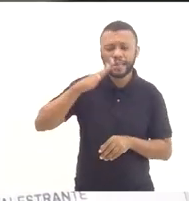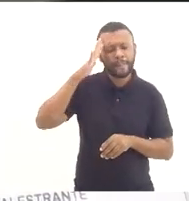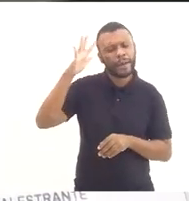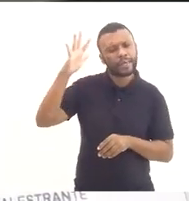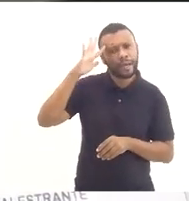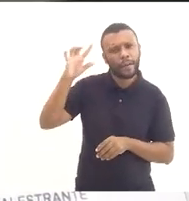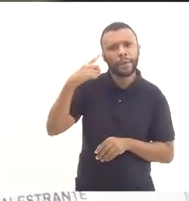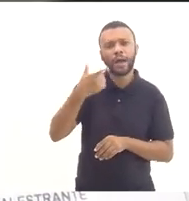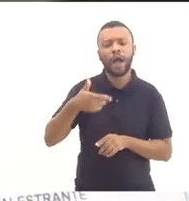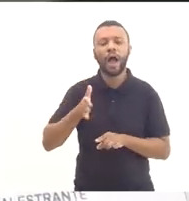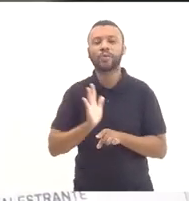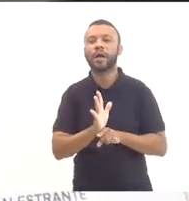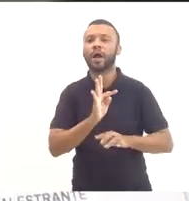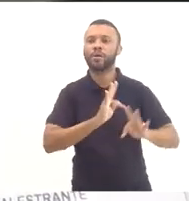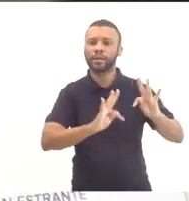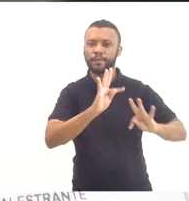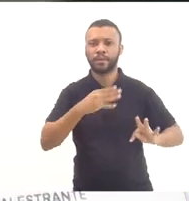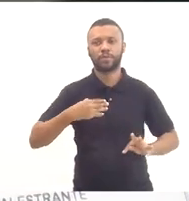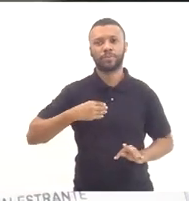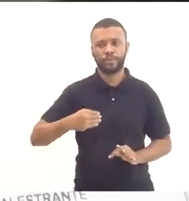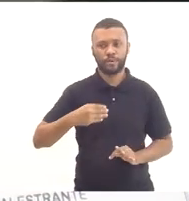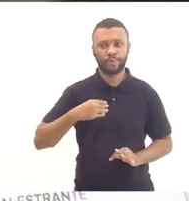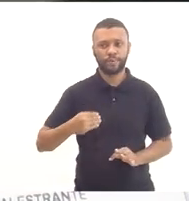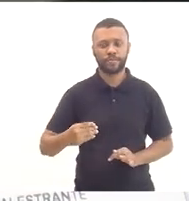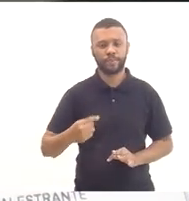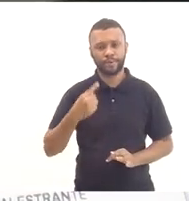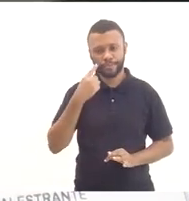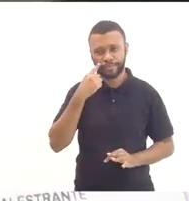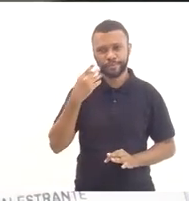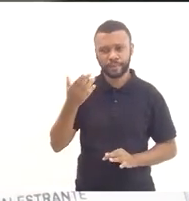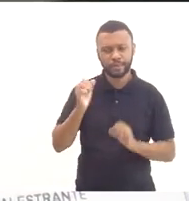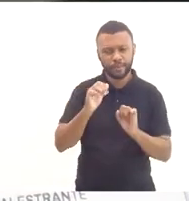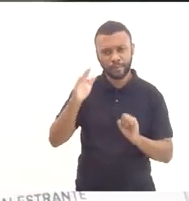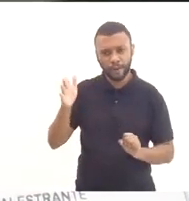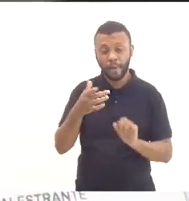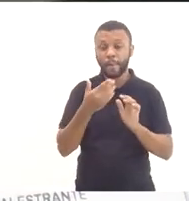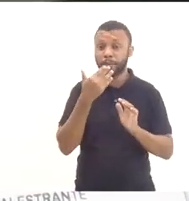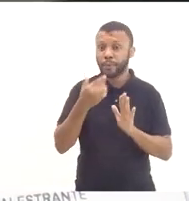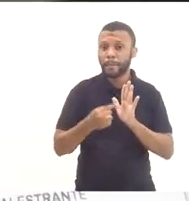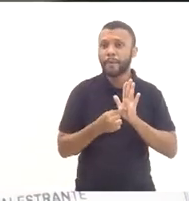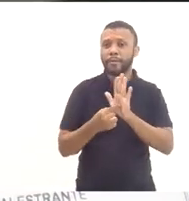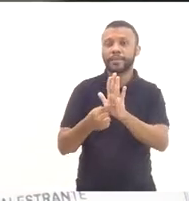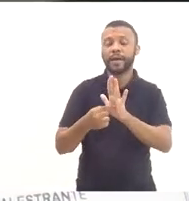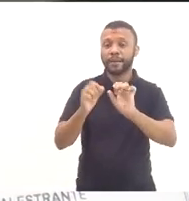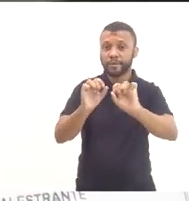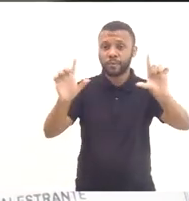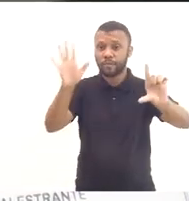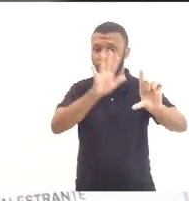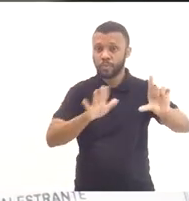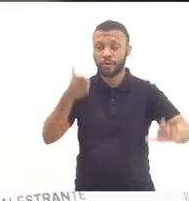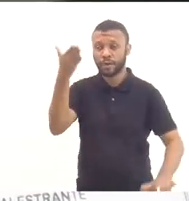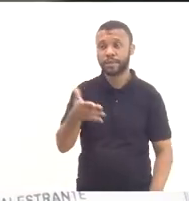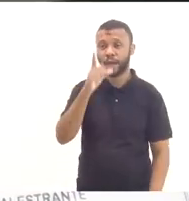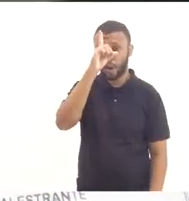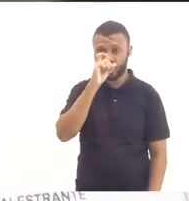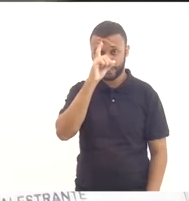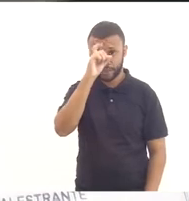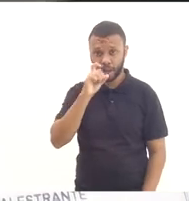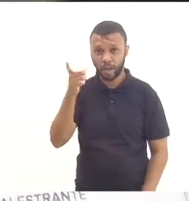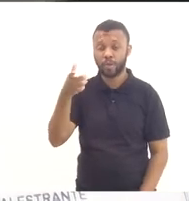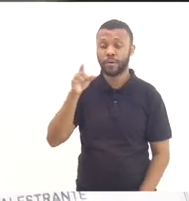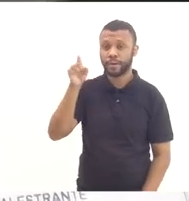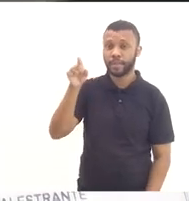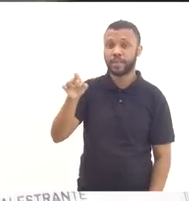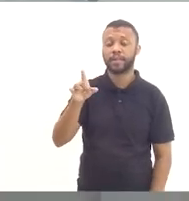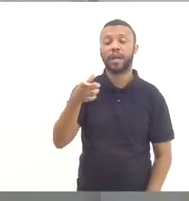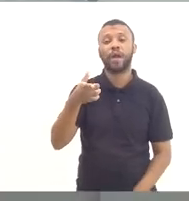para custear o tratamento do meu filho ele já tá mostrando é pedir para mostrar essa é a clínica aquele o